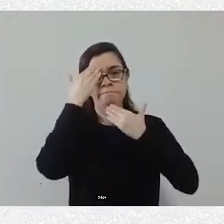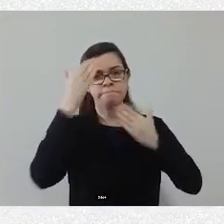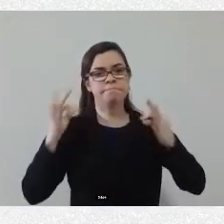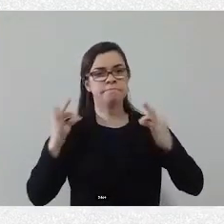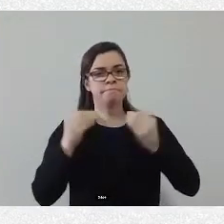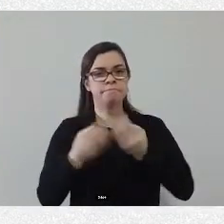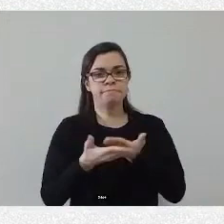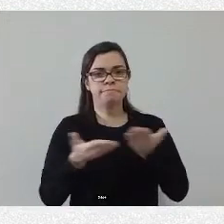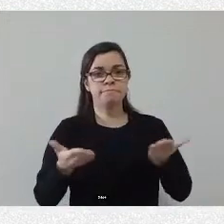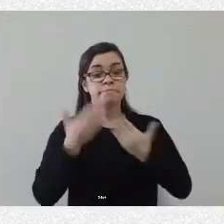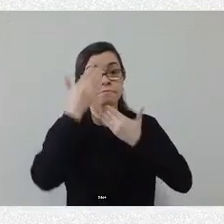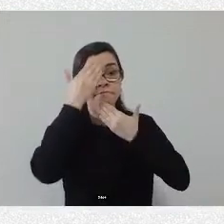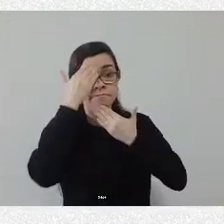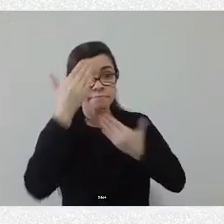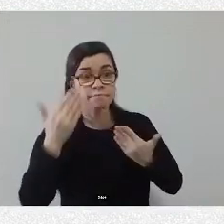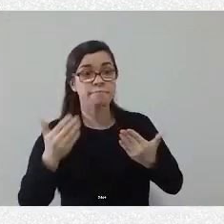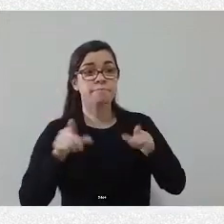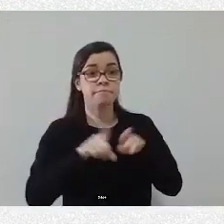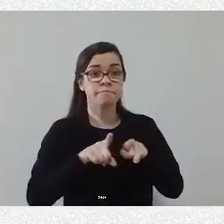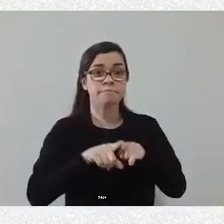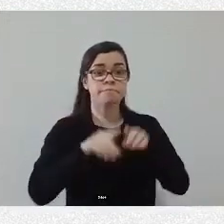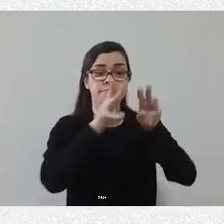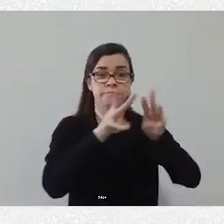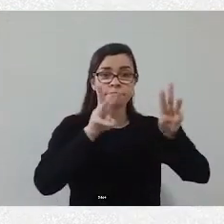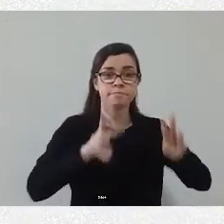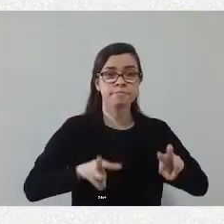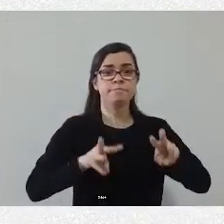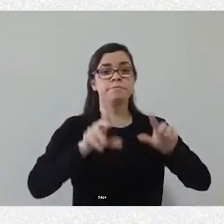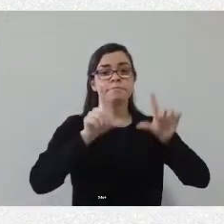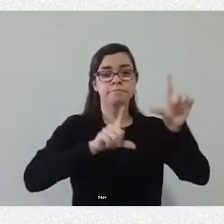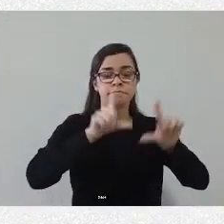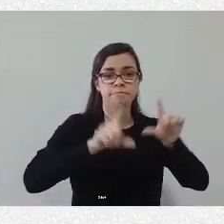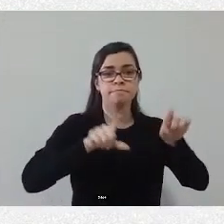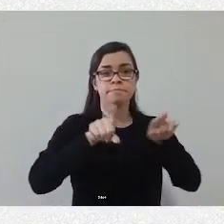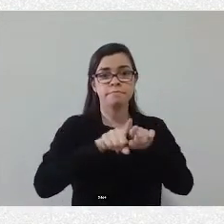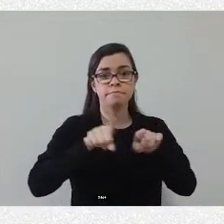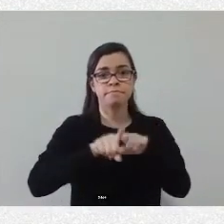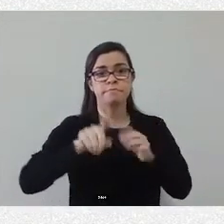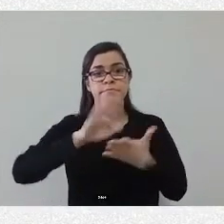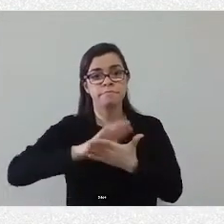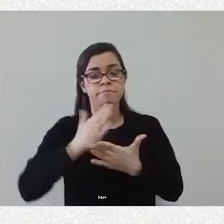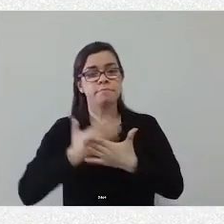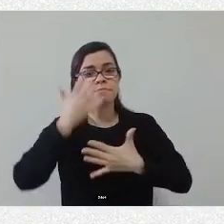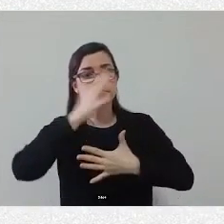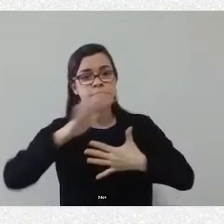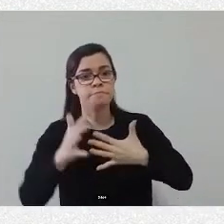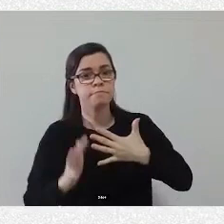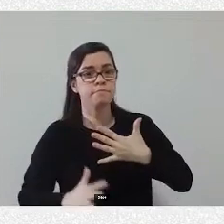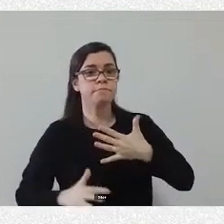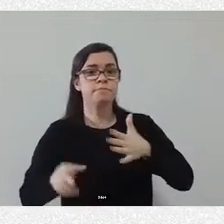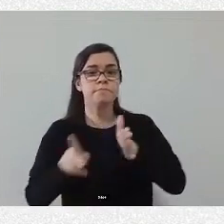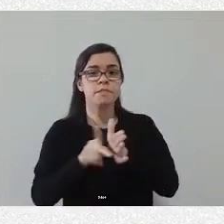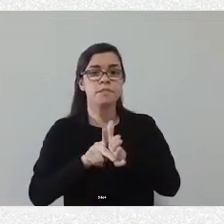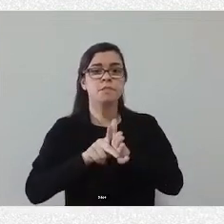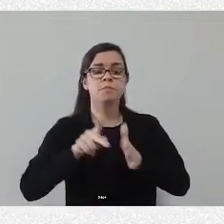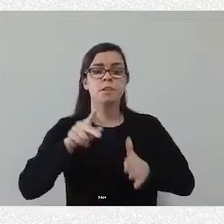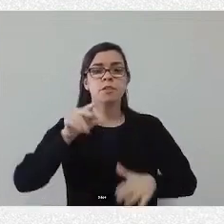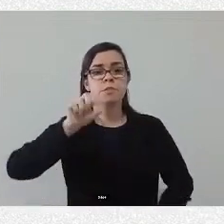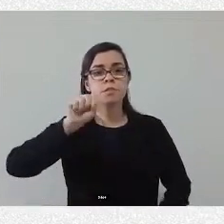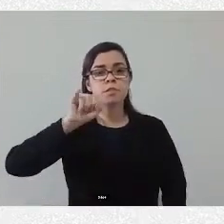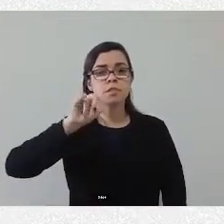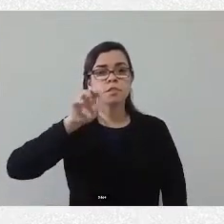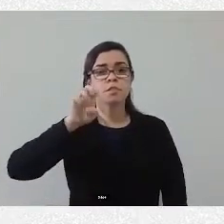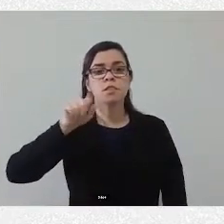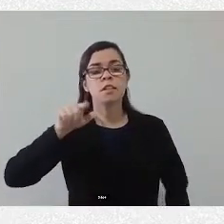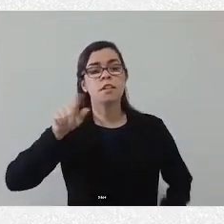Agradecemos a transmissão realizada pela UFPR-TV e a tradução pela Libras, realizada pelas profissionais Sulé Pau e